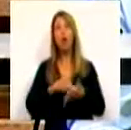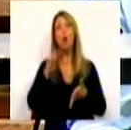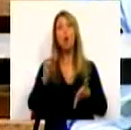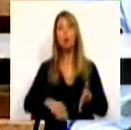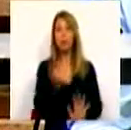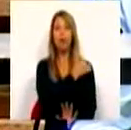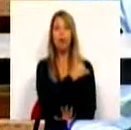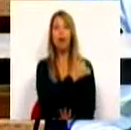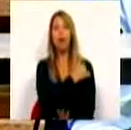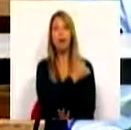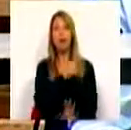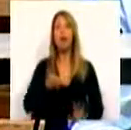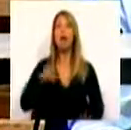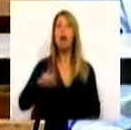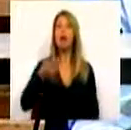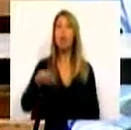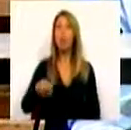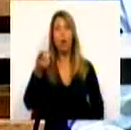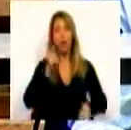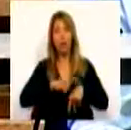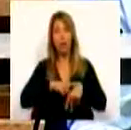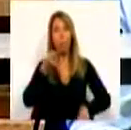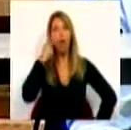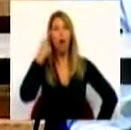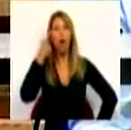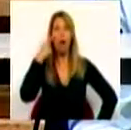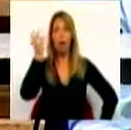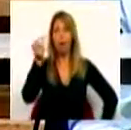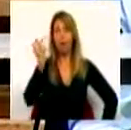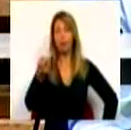arrendamento habitacional de maior duração.